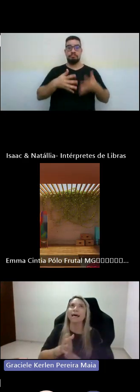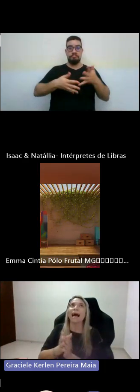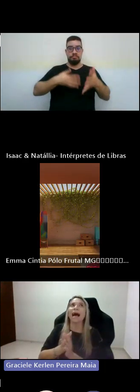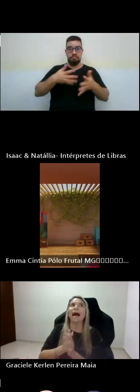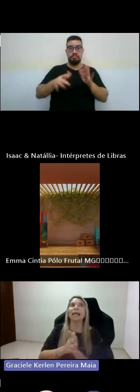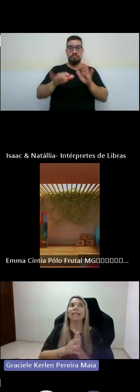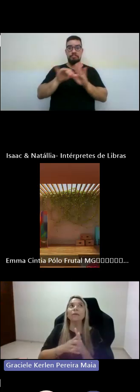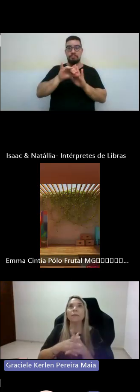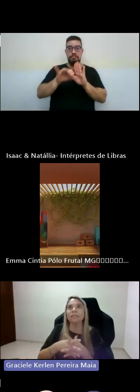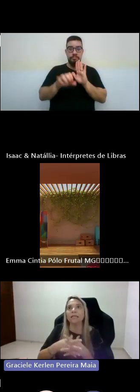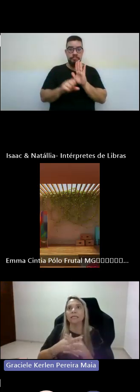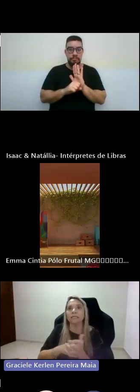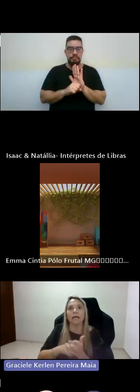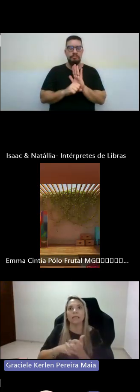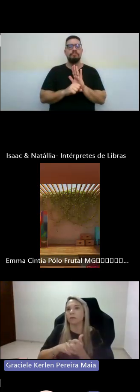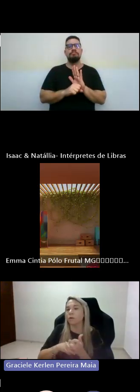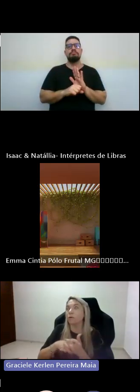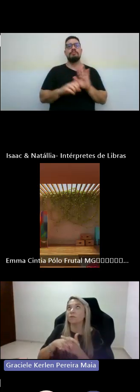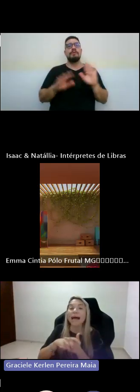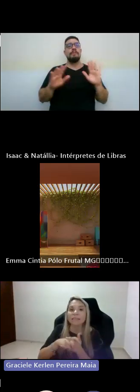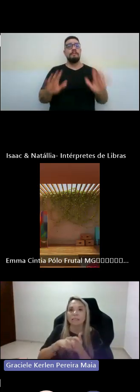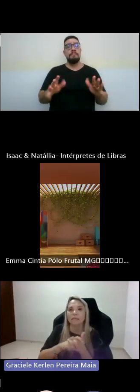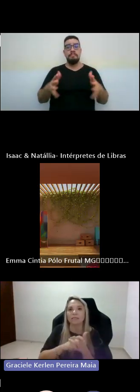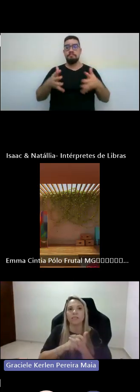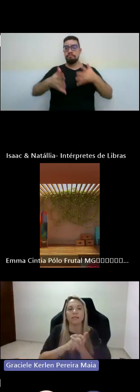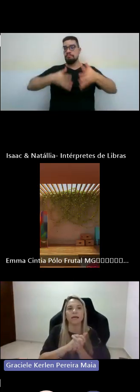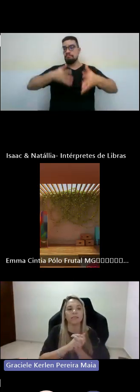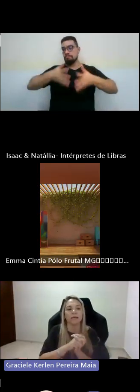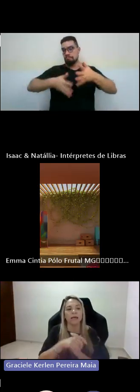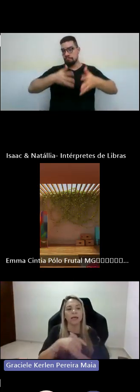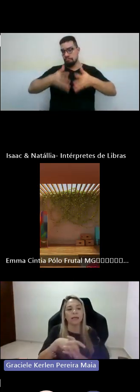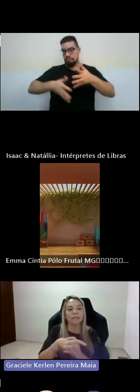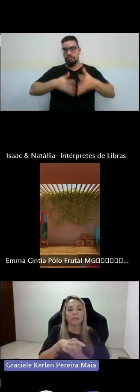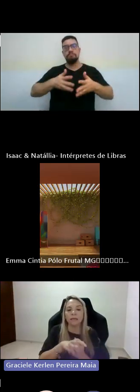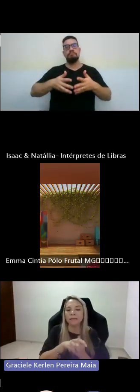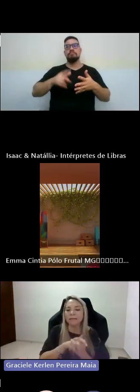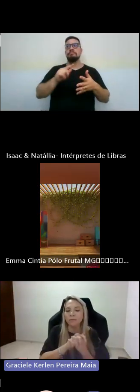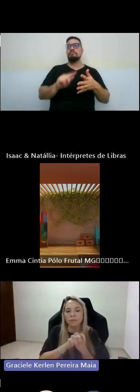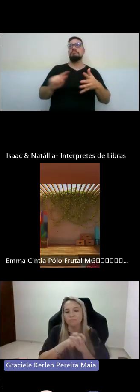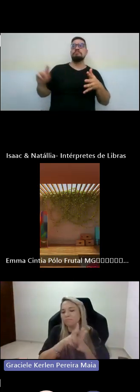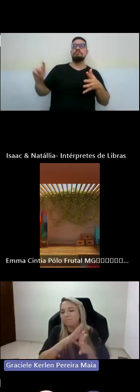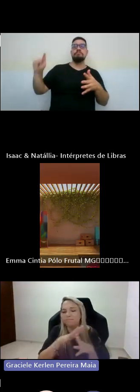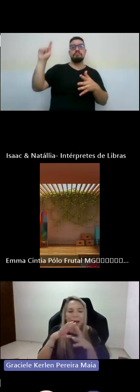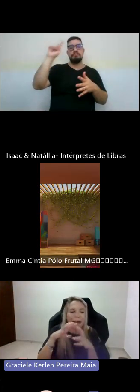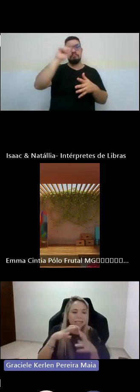Agora, a língua brasileira de sinais, ou as línguas de sinais, elas têm